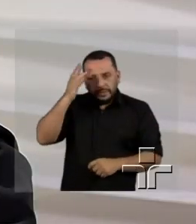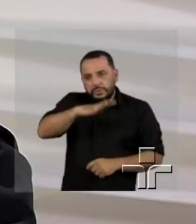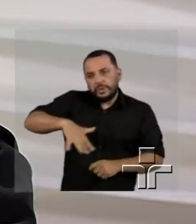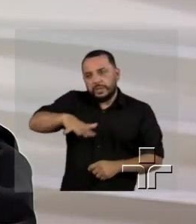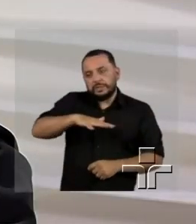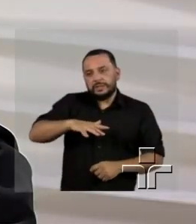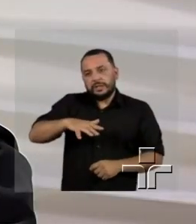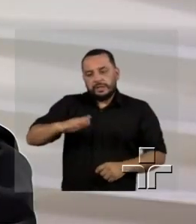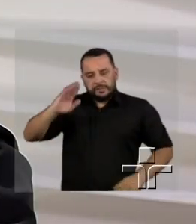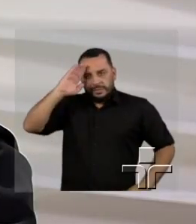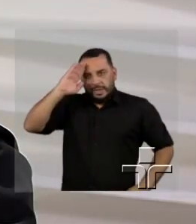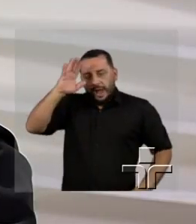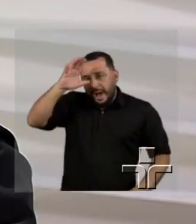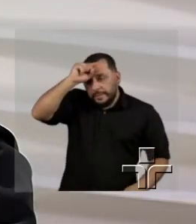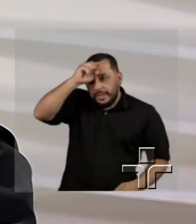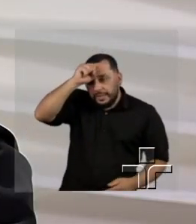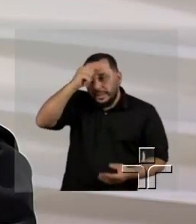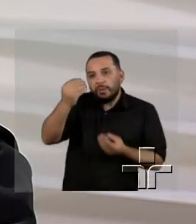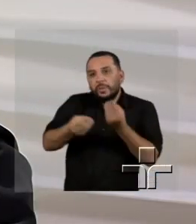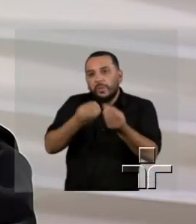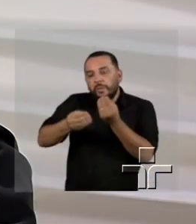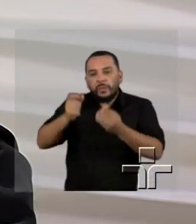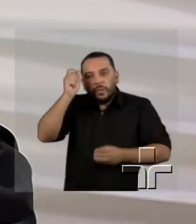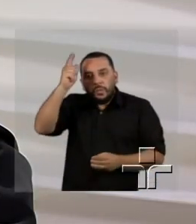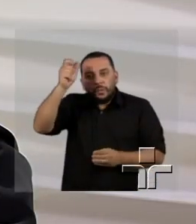fazer ataques pessoais, coisa que você...